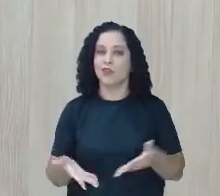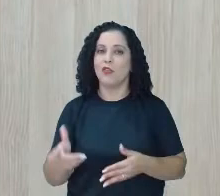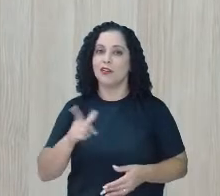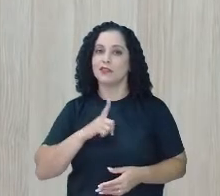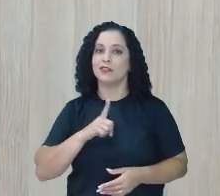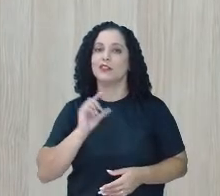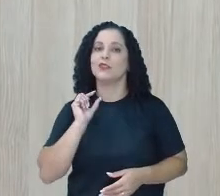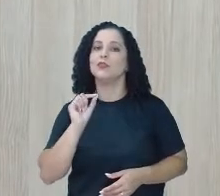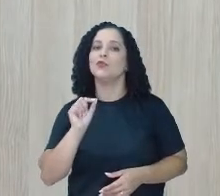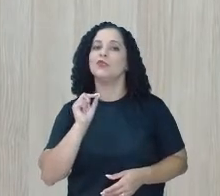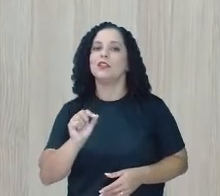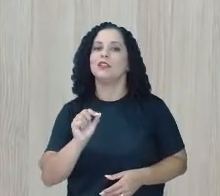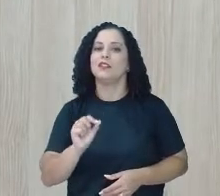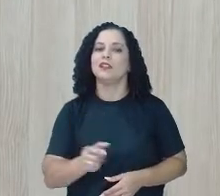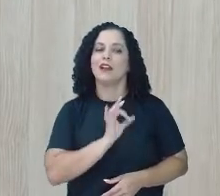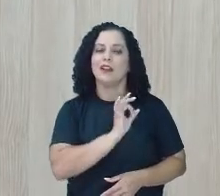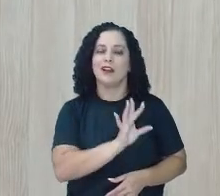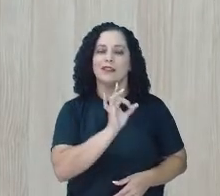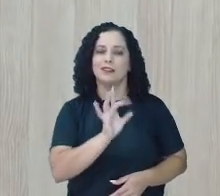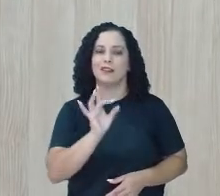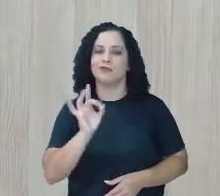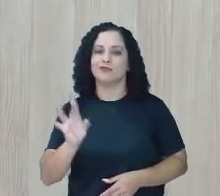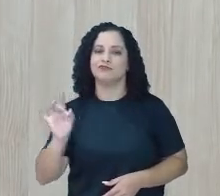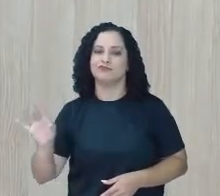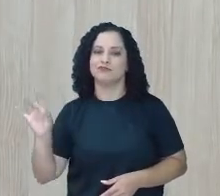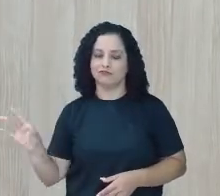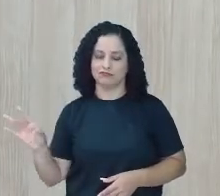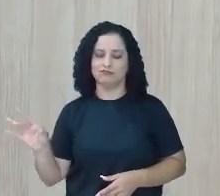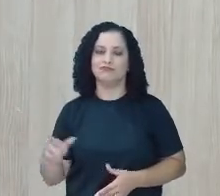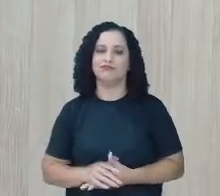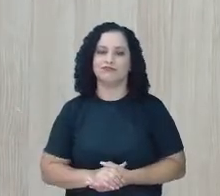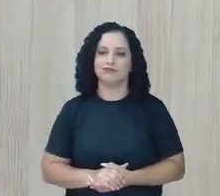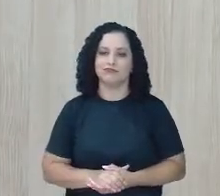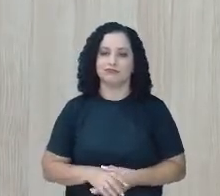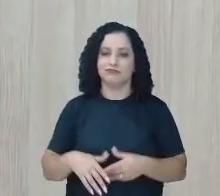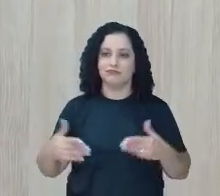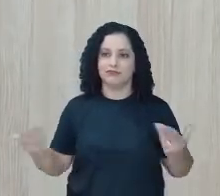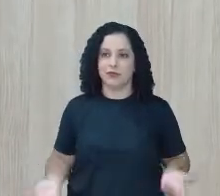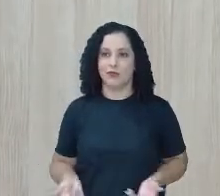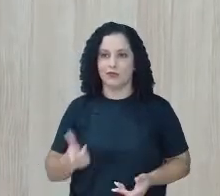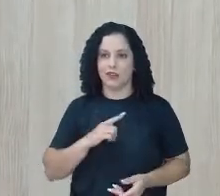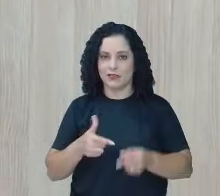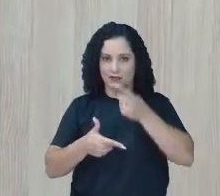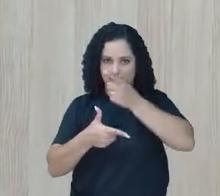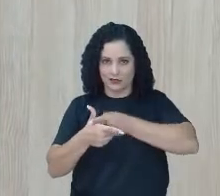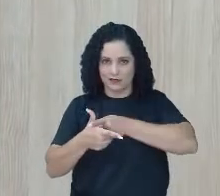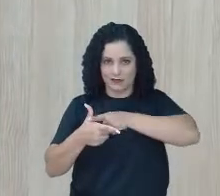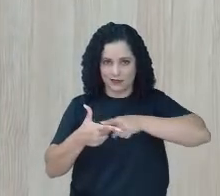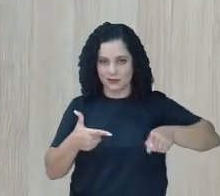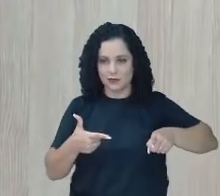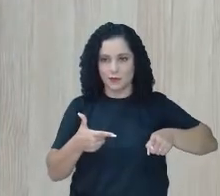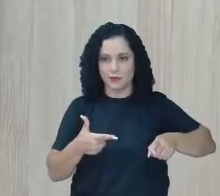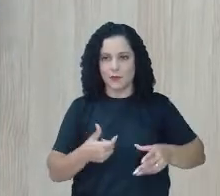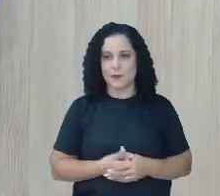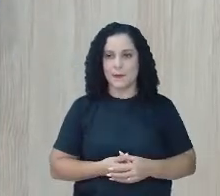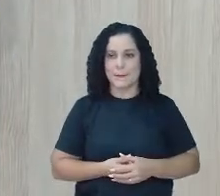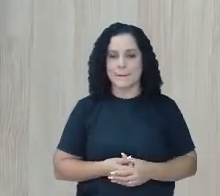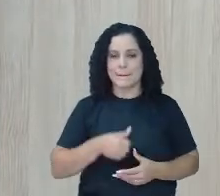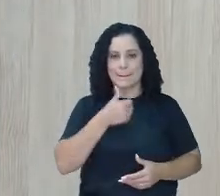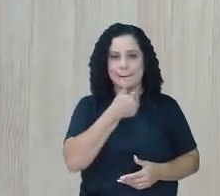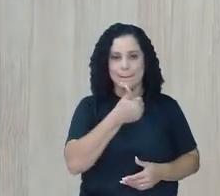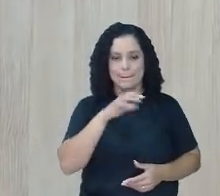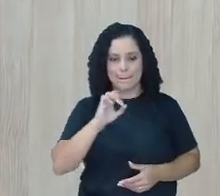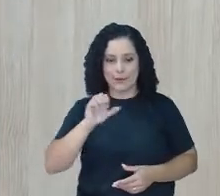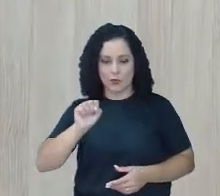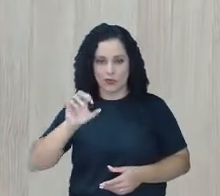valor de cada um, na verdade, desses ângulos, né? Então, fazendo essa divisão, o 1080 por 8, a gente